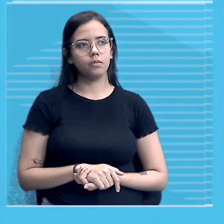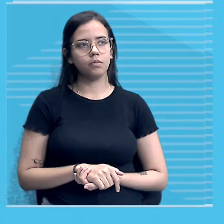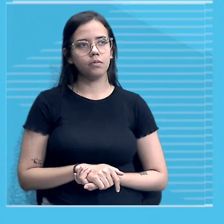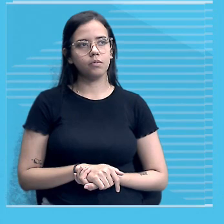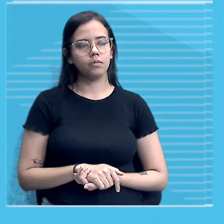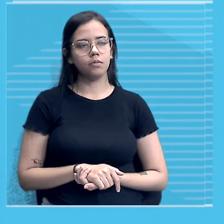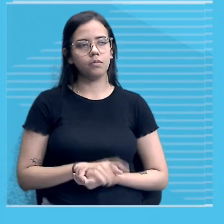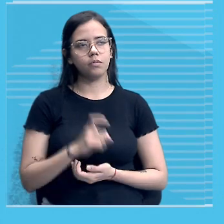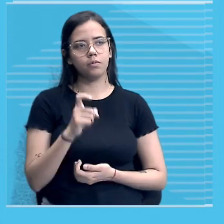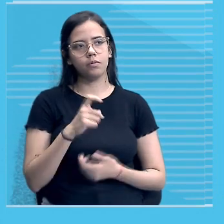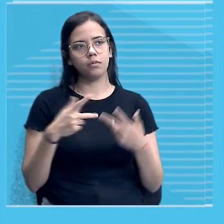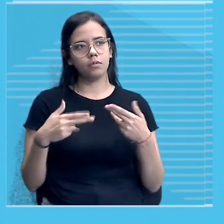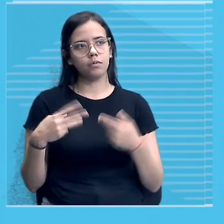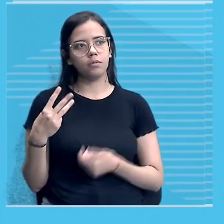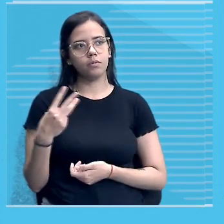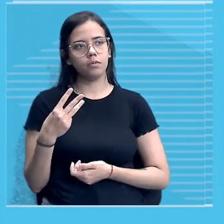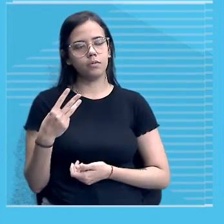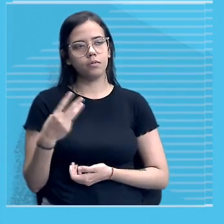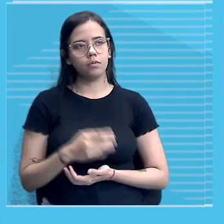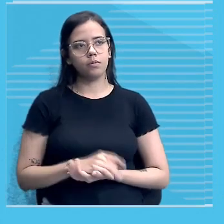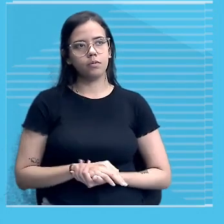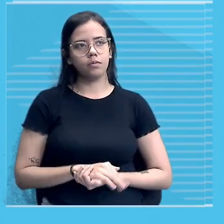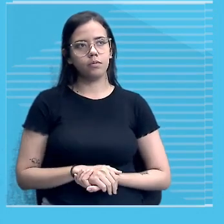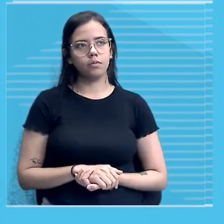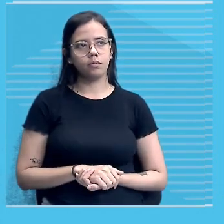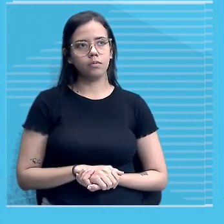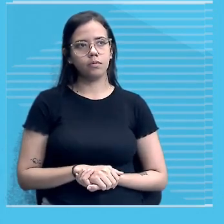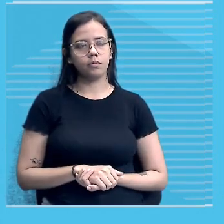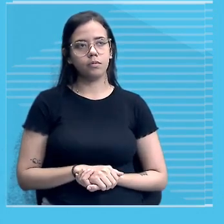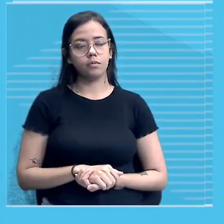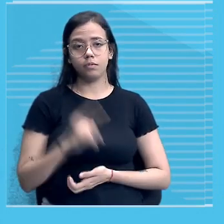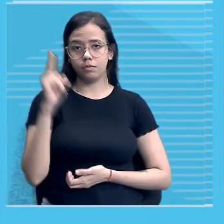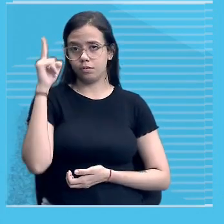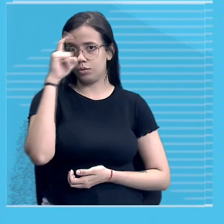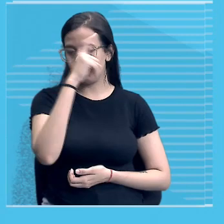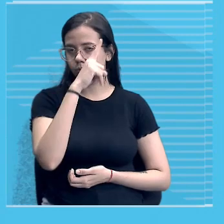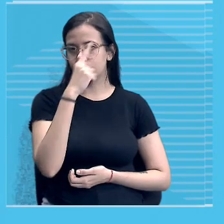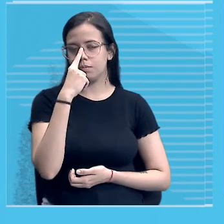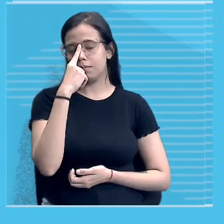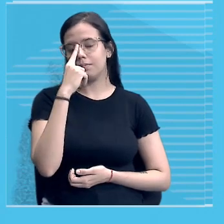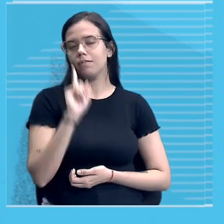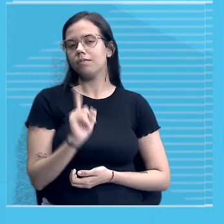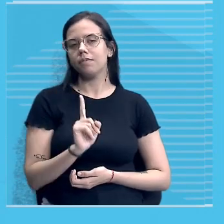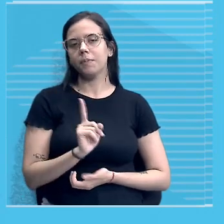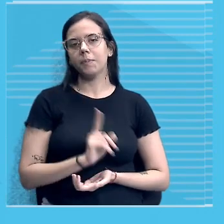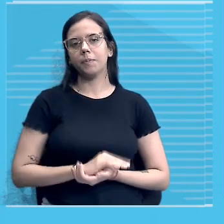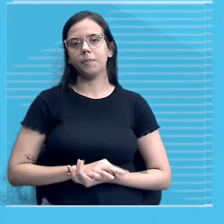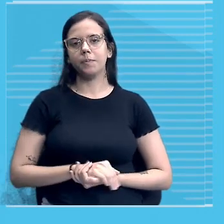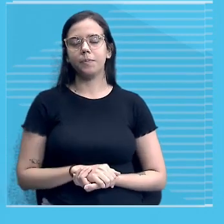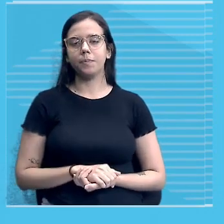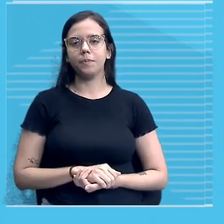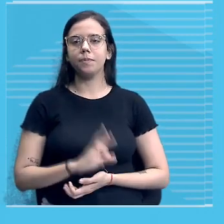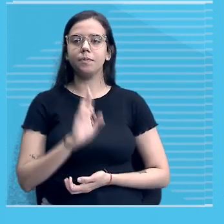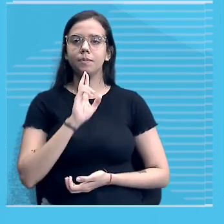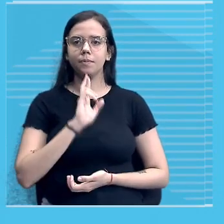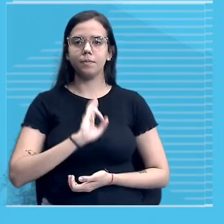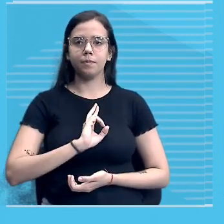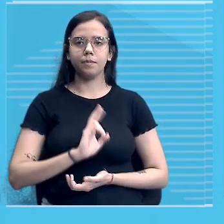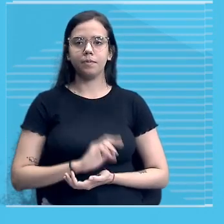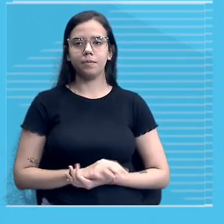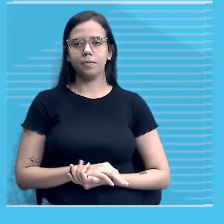a x = 3 difícil não diz para